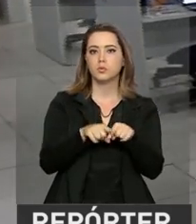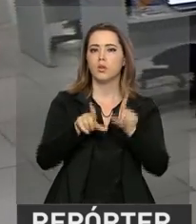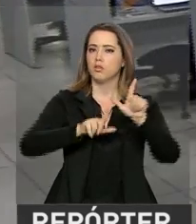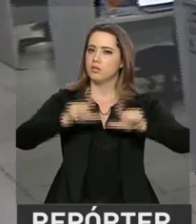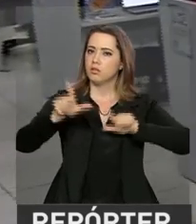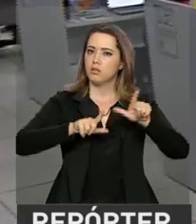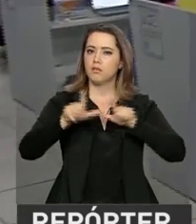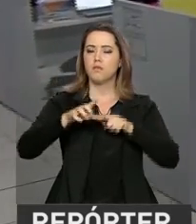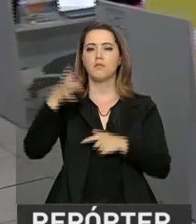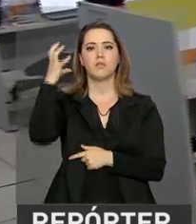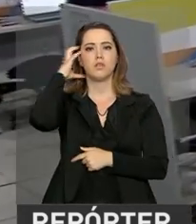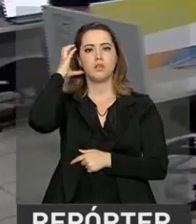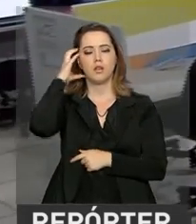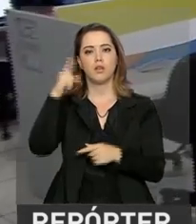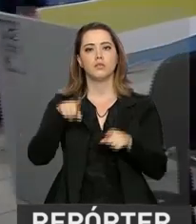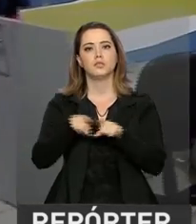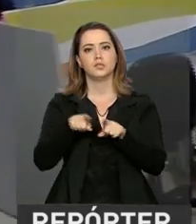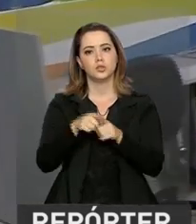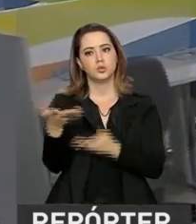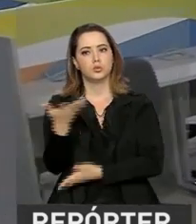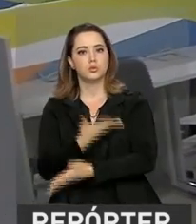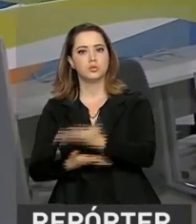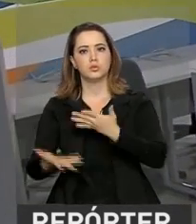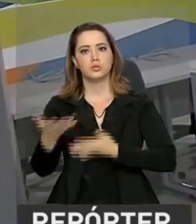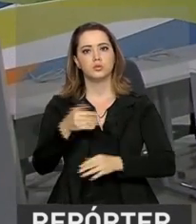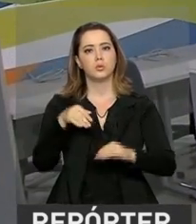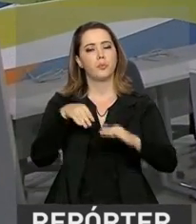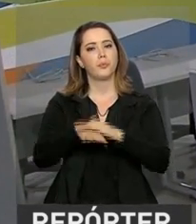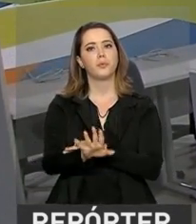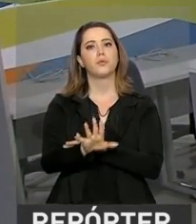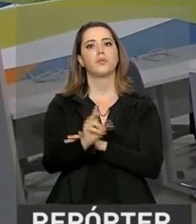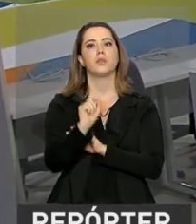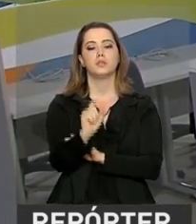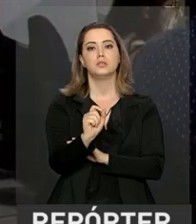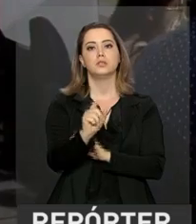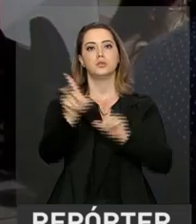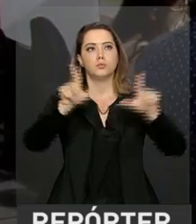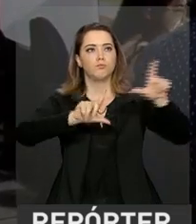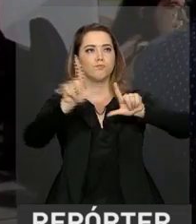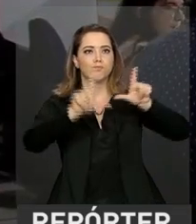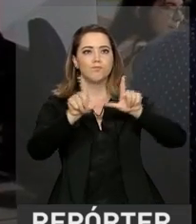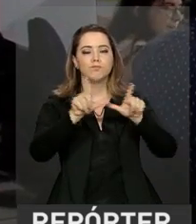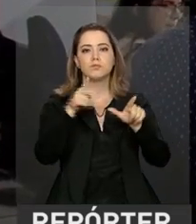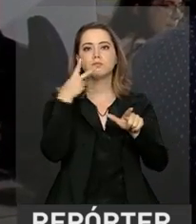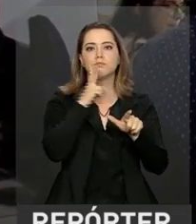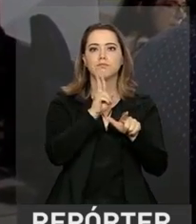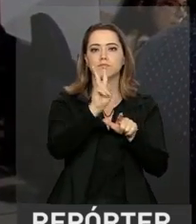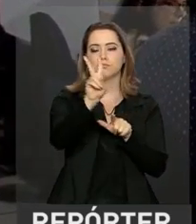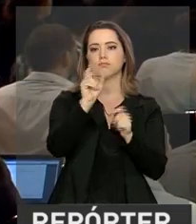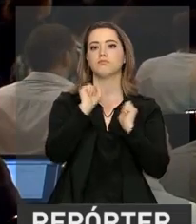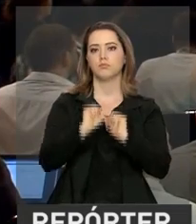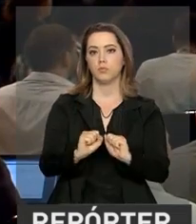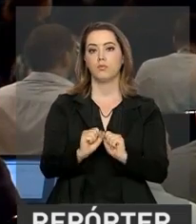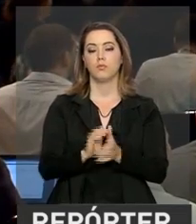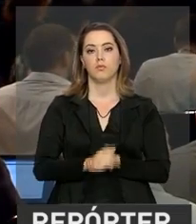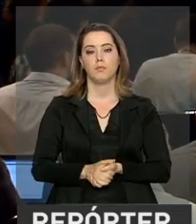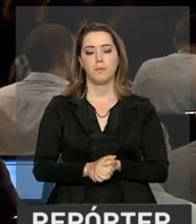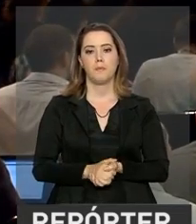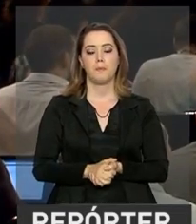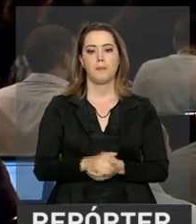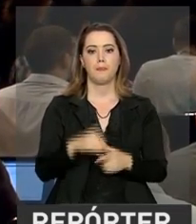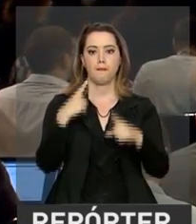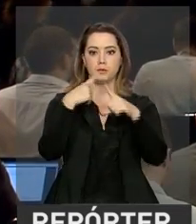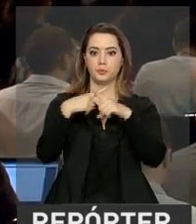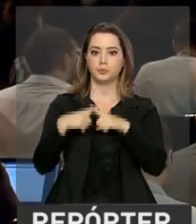uso compartilhado, como impressoras e telefones. Os telões vão transmitir as competições dos jogos. Para o ministro,